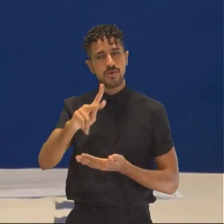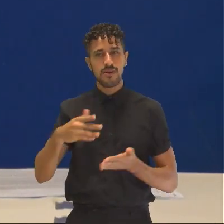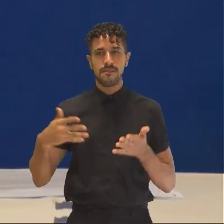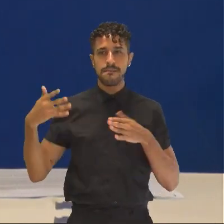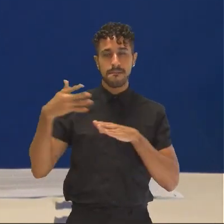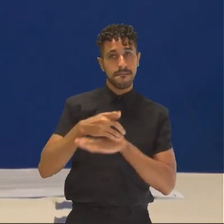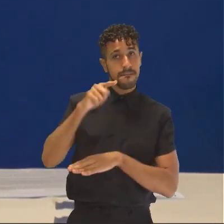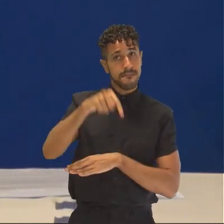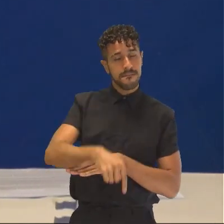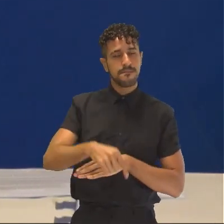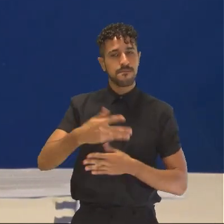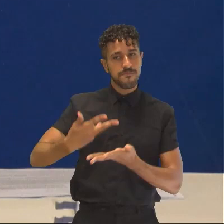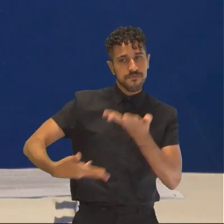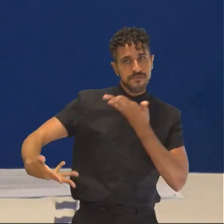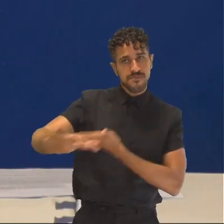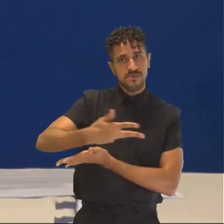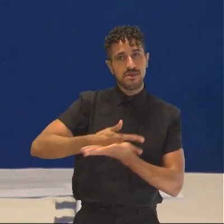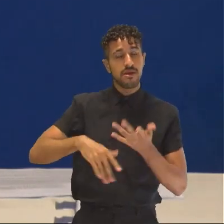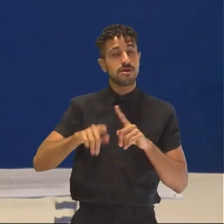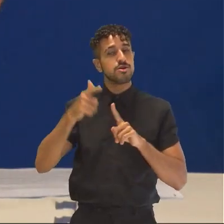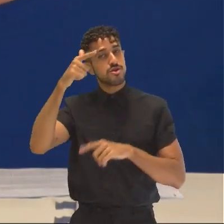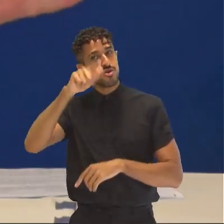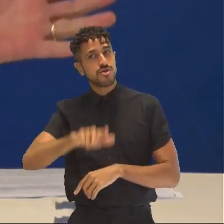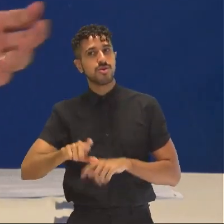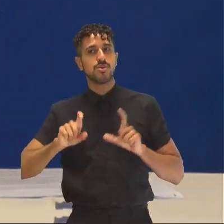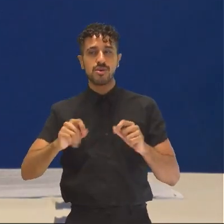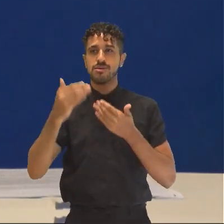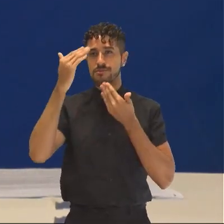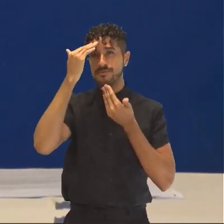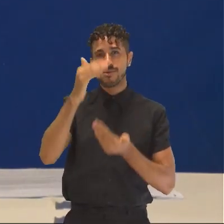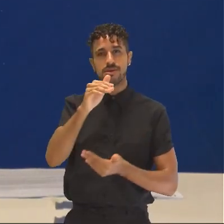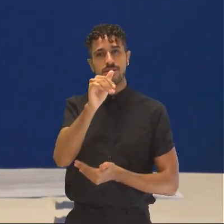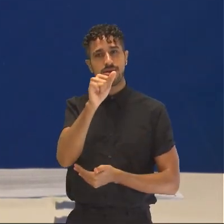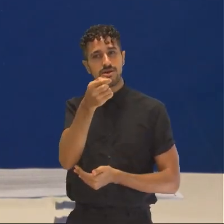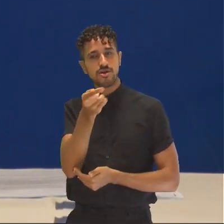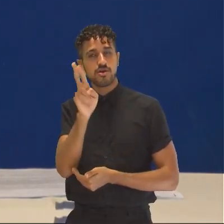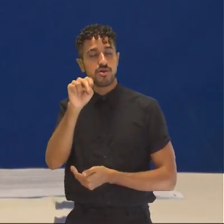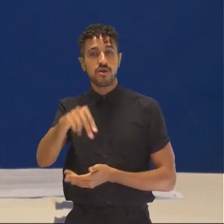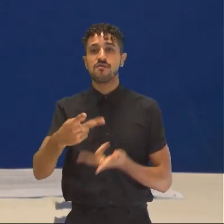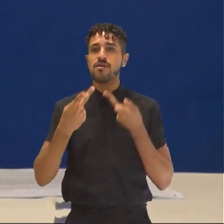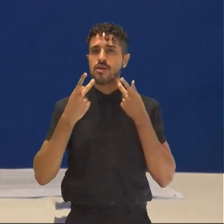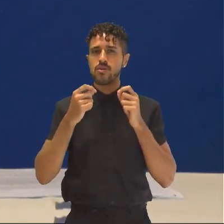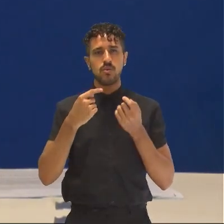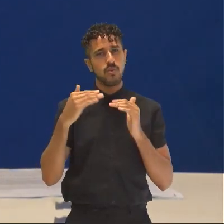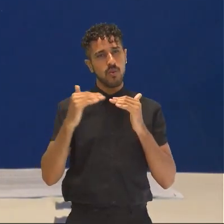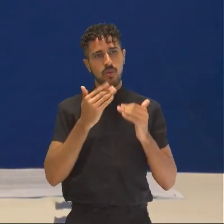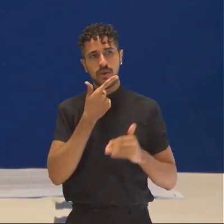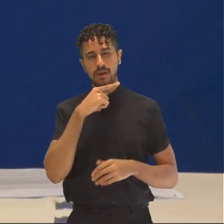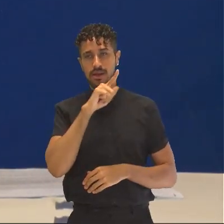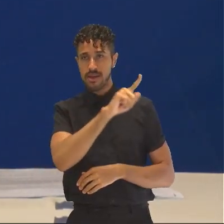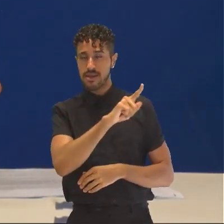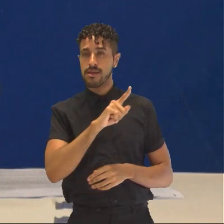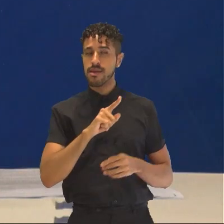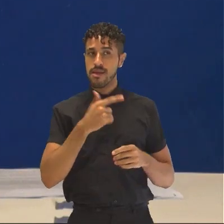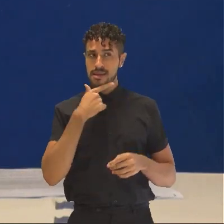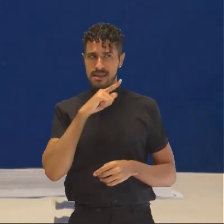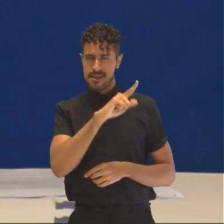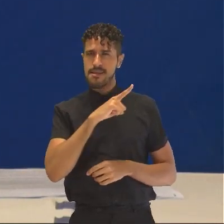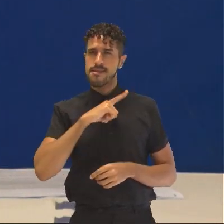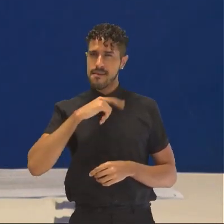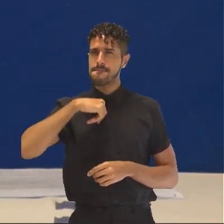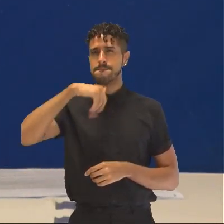participação nessas tratativas. Mais uma vez, agradecer ao Anderson e reforçar o que foi dito por ele. Ele tem